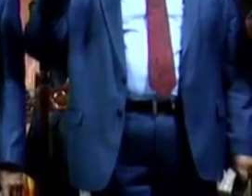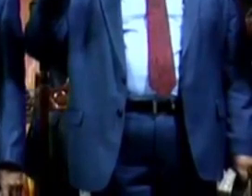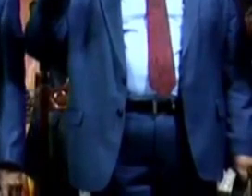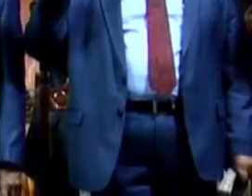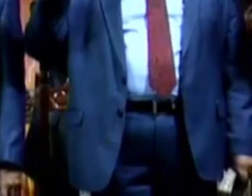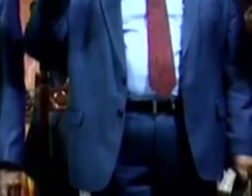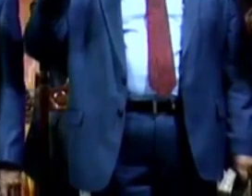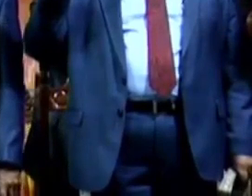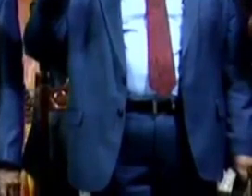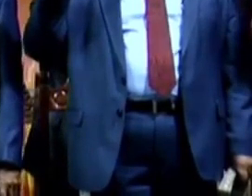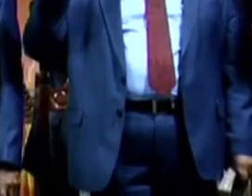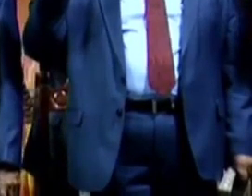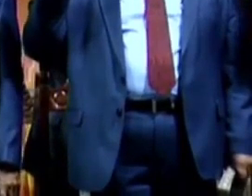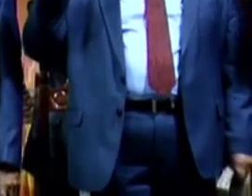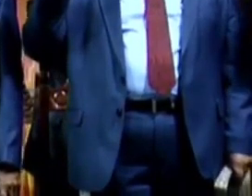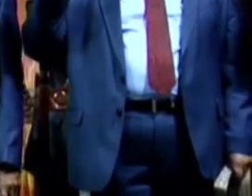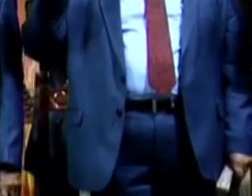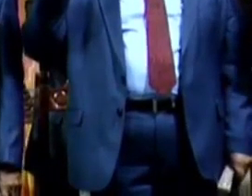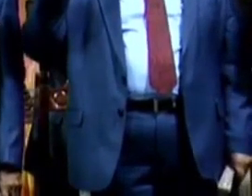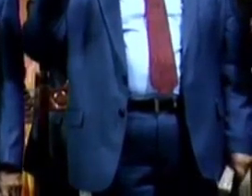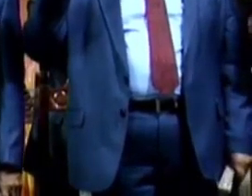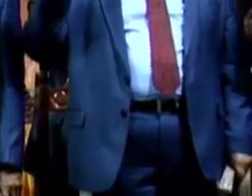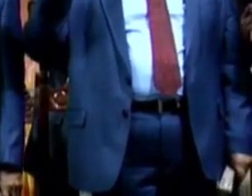Tem alguém orando aqui?